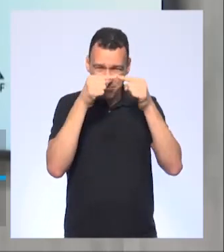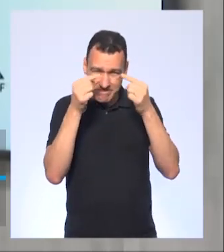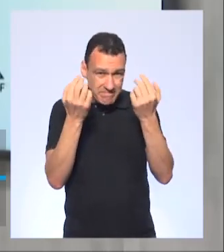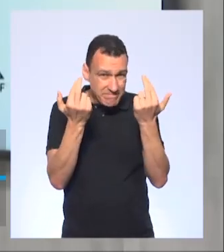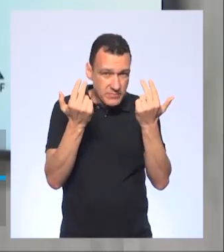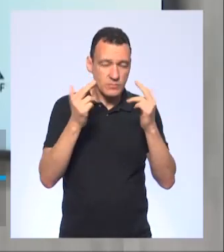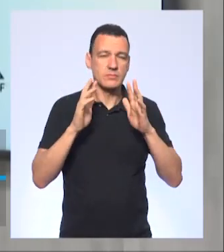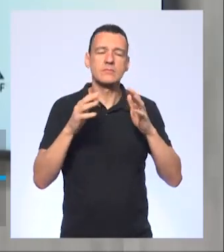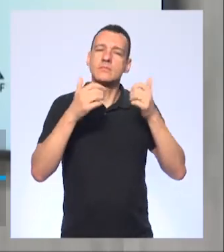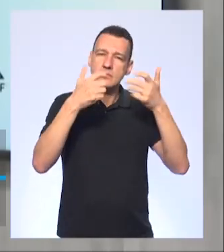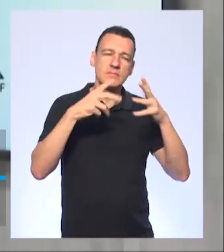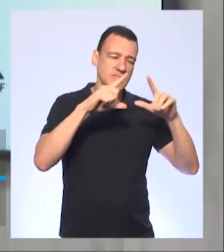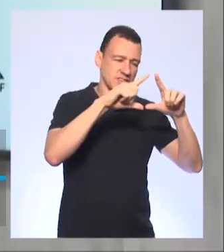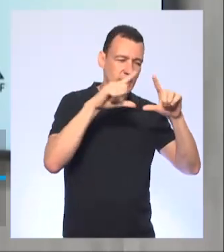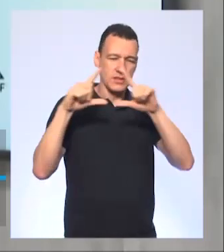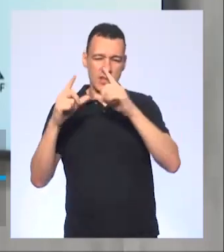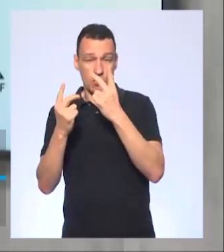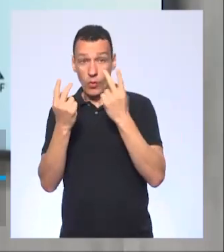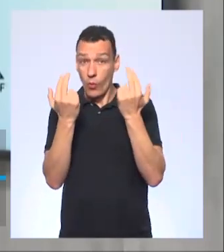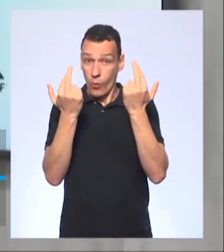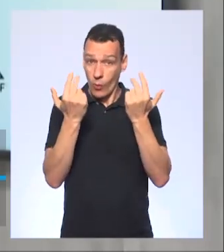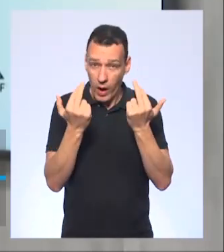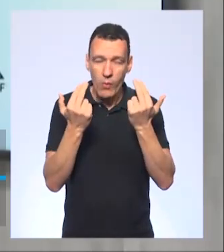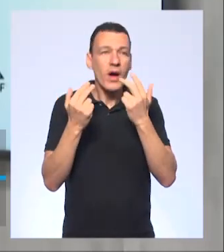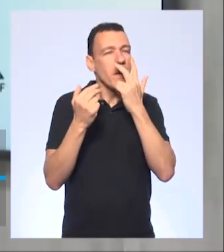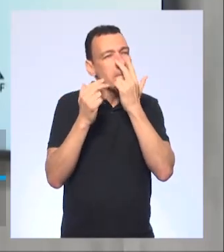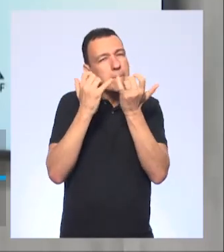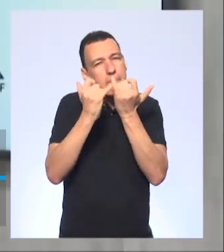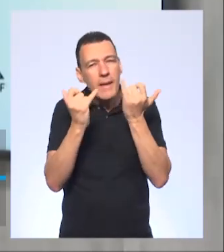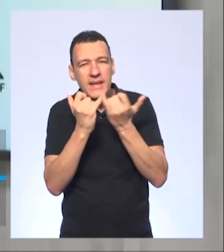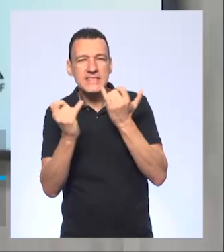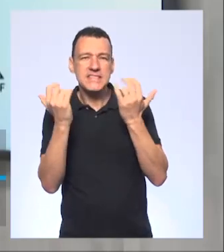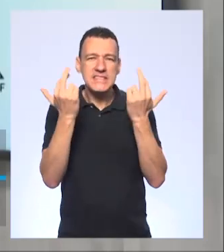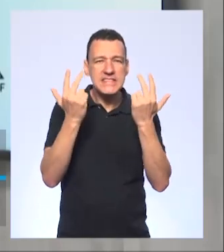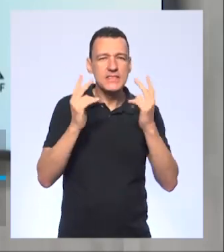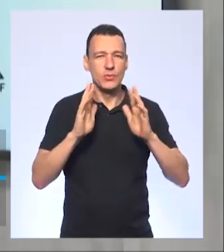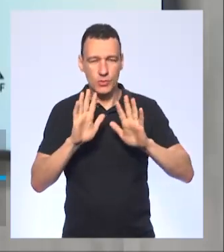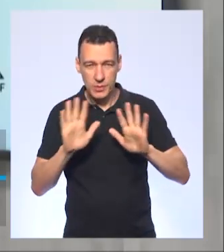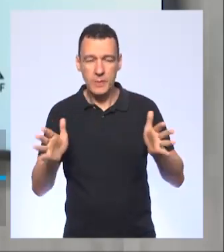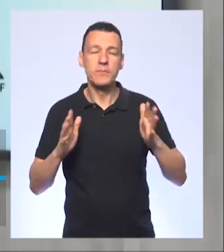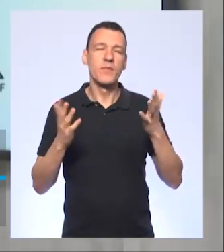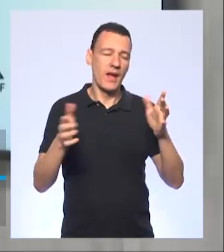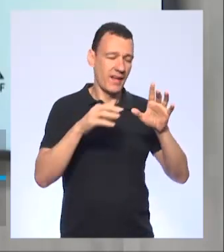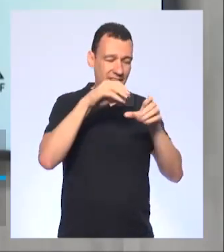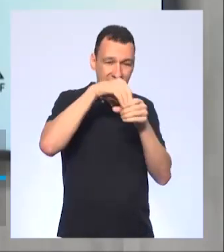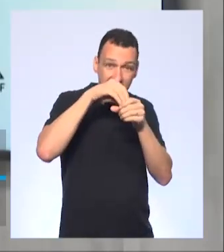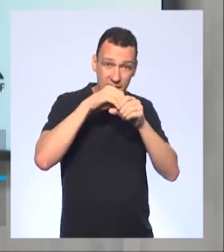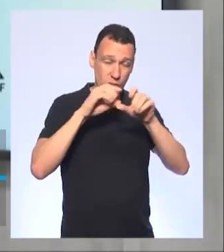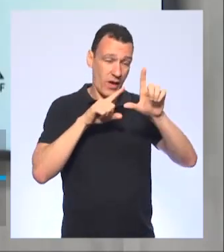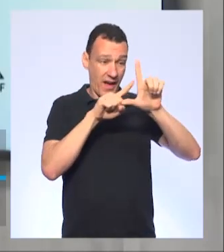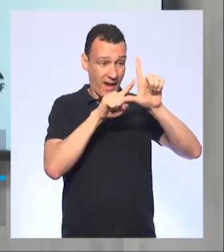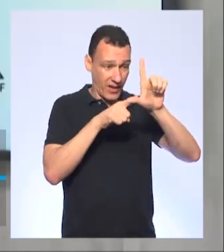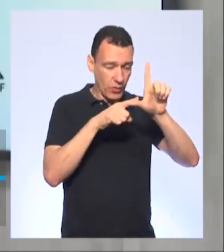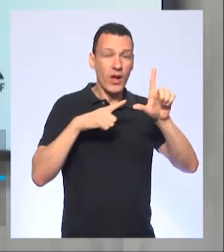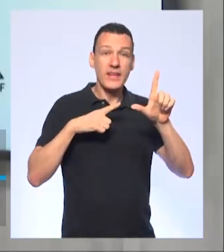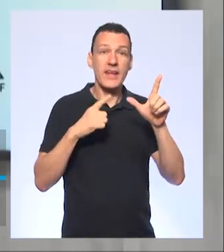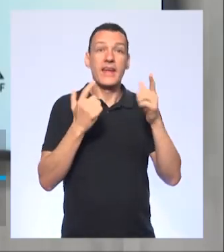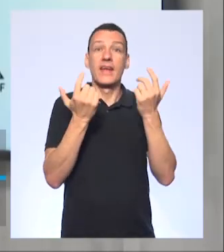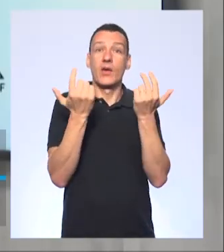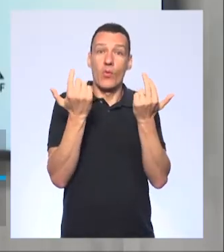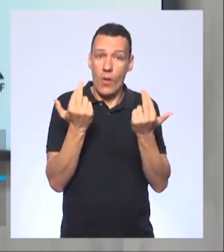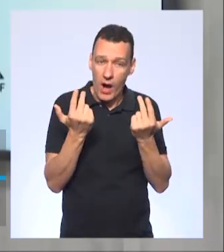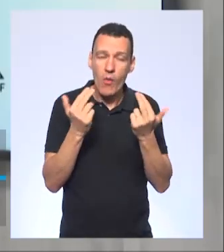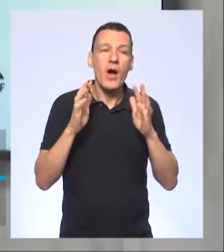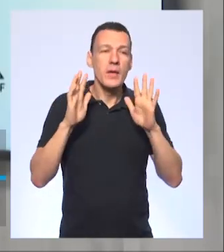triângulos são semelhantes, estou dizendo que eles são parecidos. Os ângulos internos são iguais e os